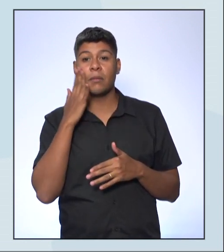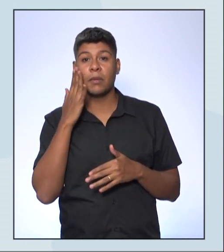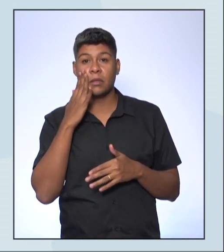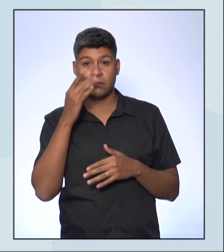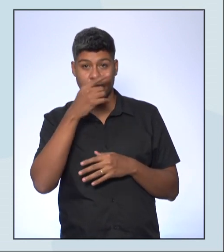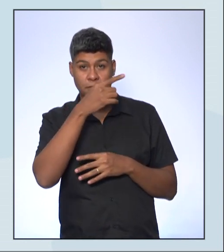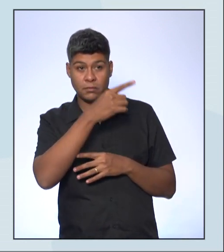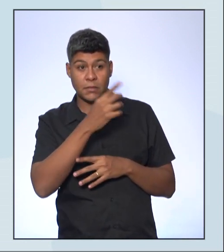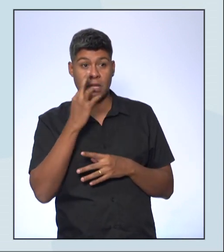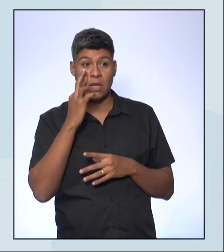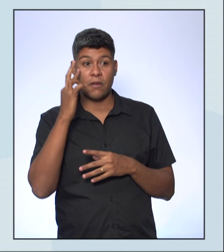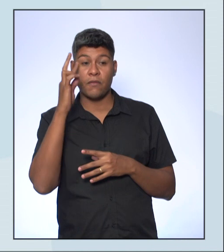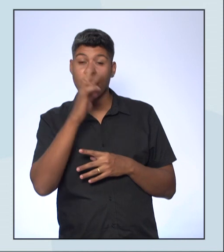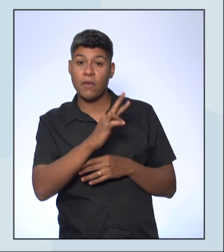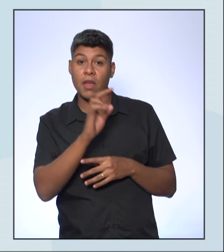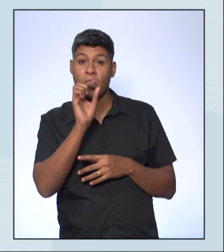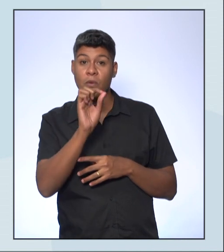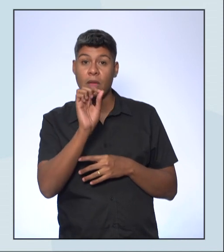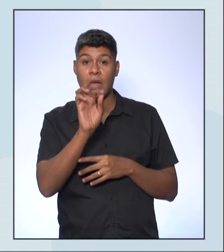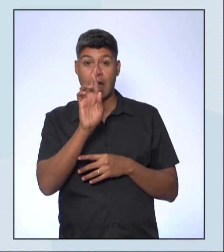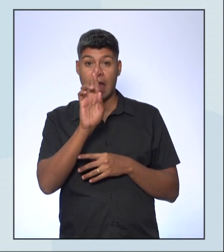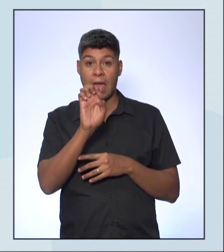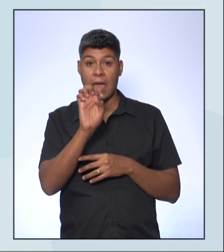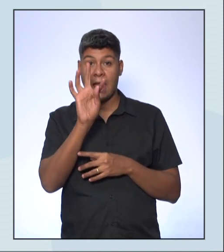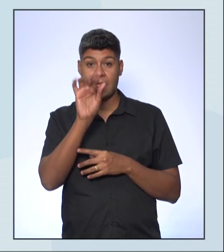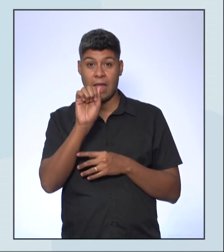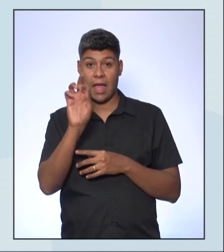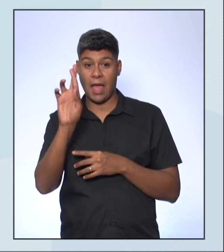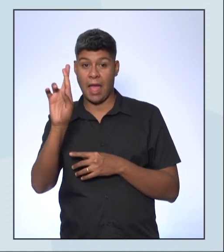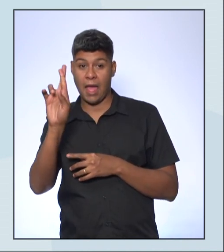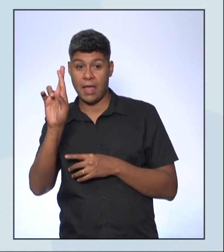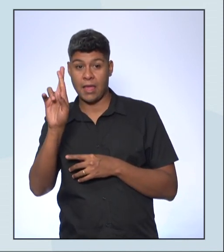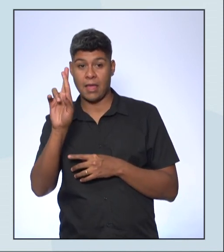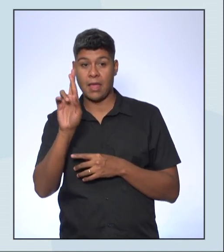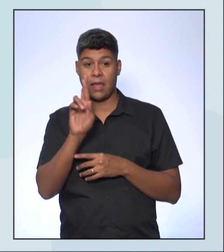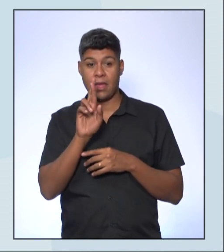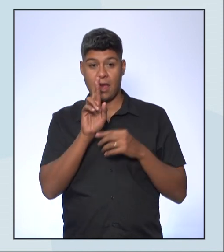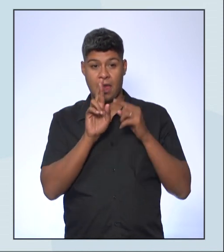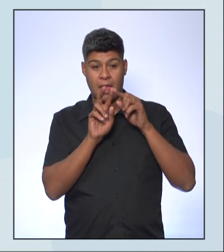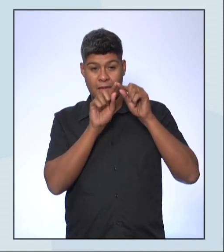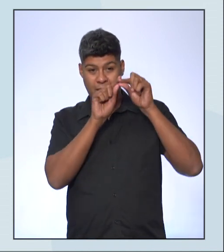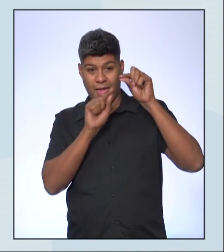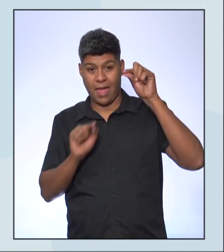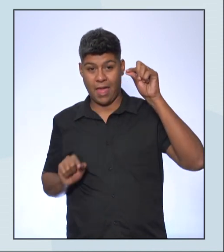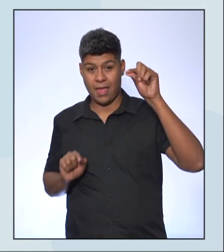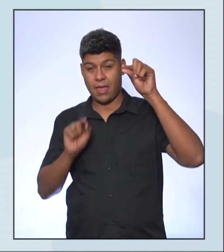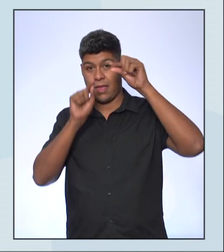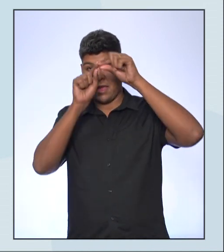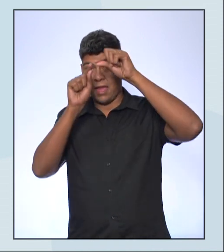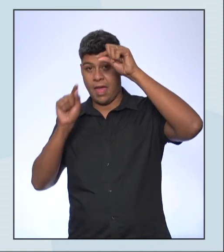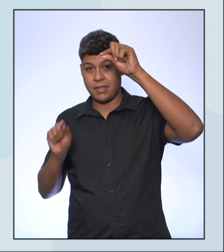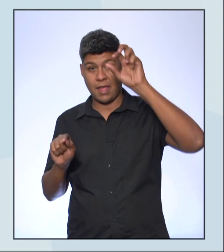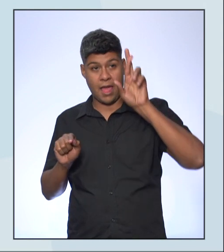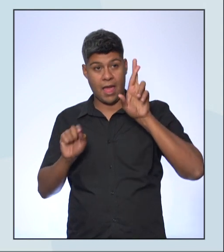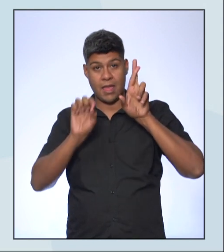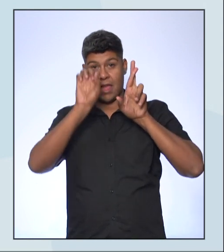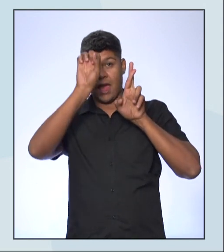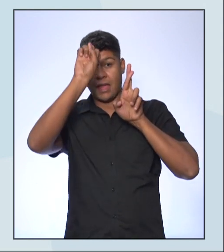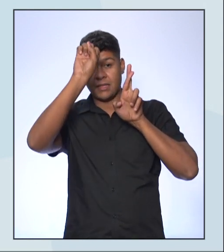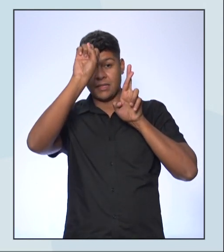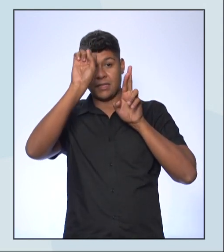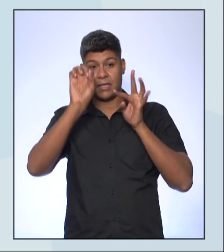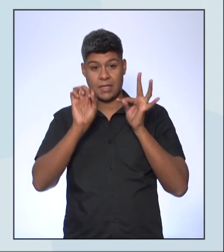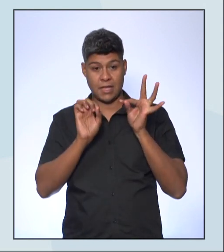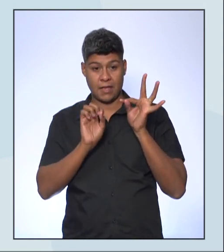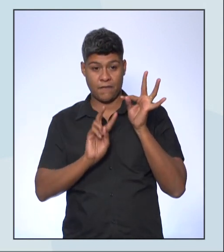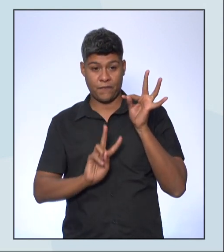nós podemos verificar que a reta R e a reta S são paralelas, a reta T e a reta V também são paralelas, não é isso? Aí é um